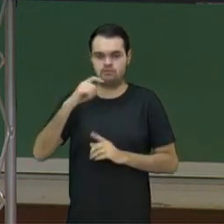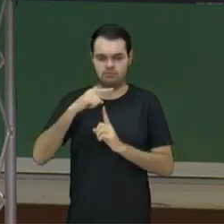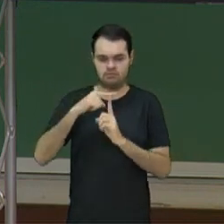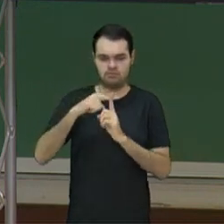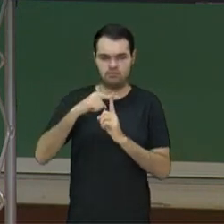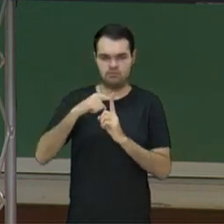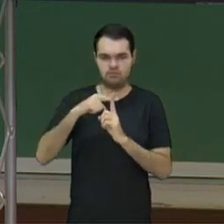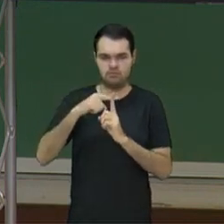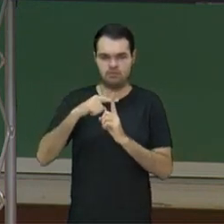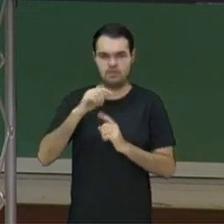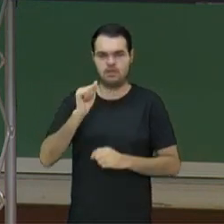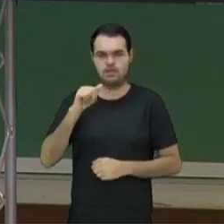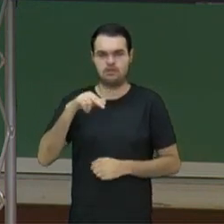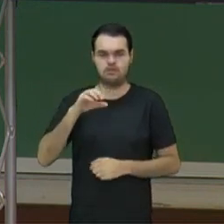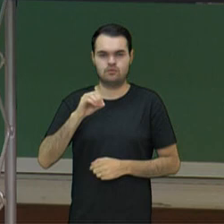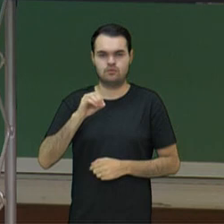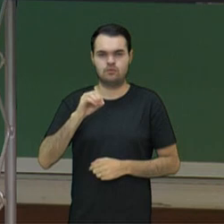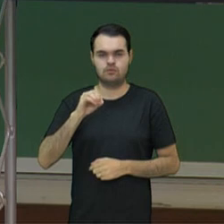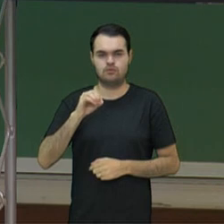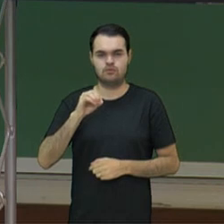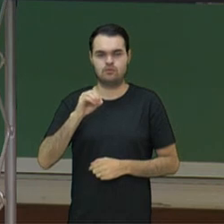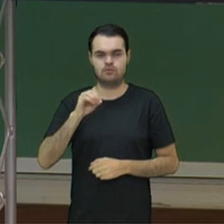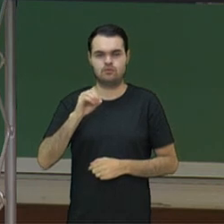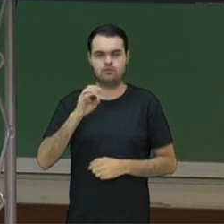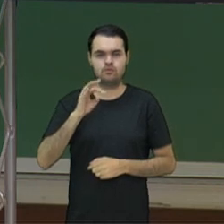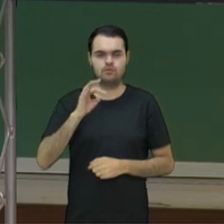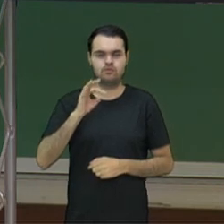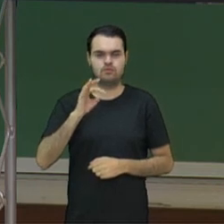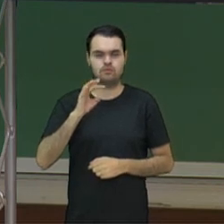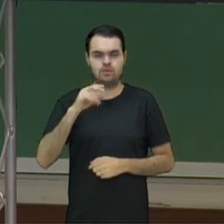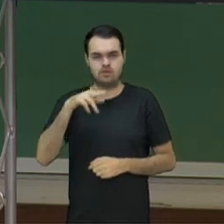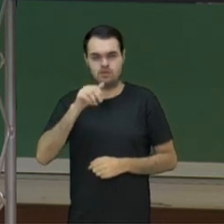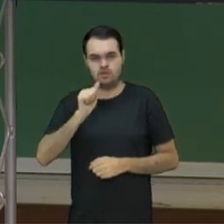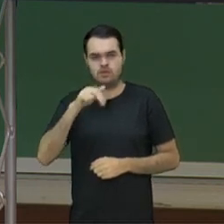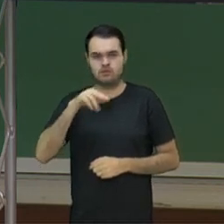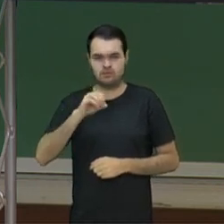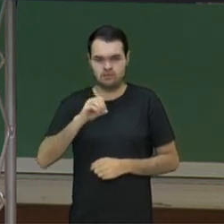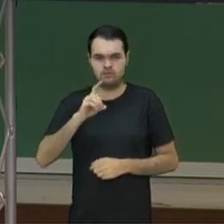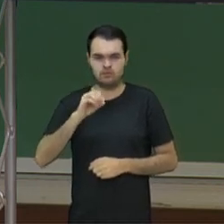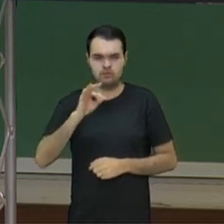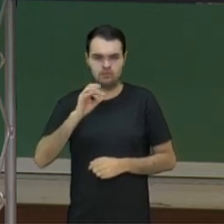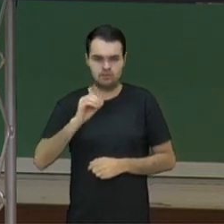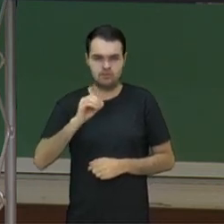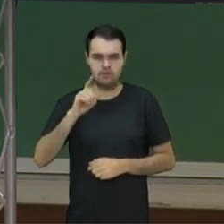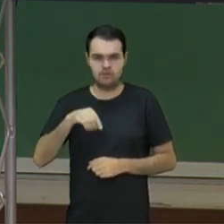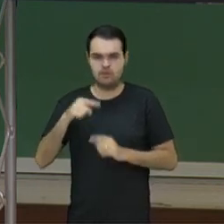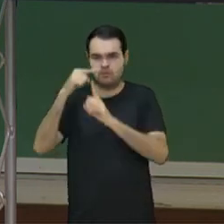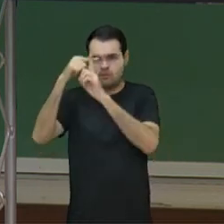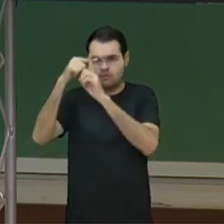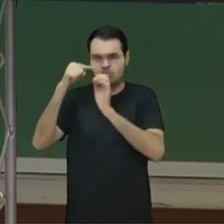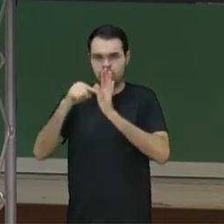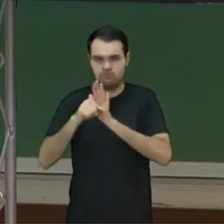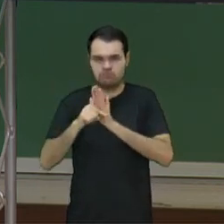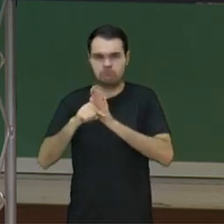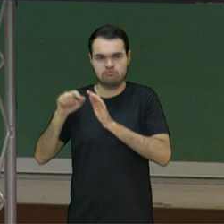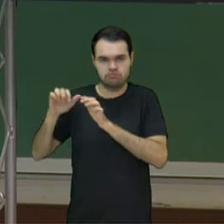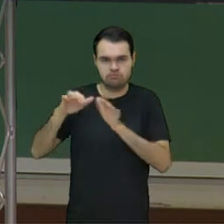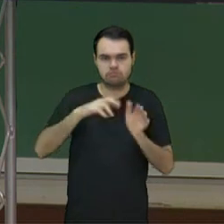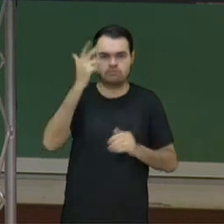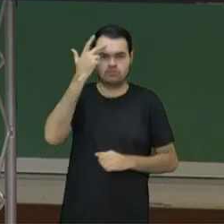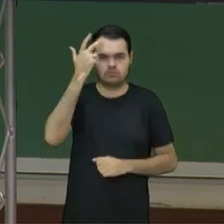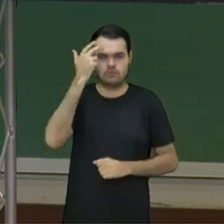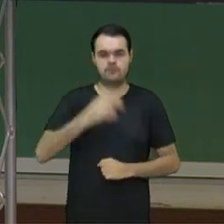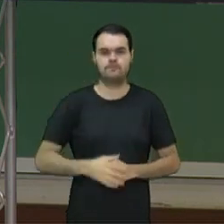positivo, que chama-se ânodo. E a corrente está indo, ó, saindo aqui do positivo para o negativo, no sentido convencional,